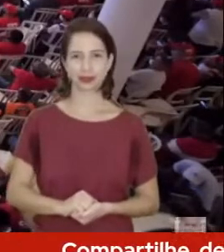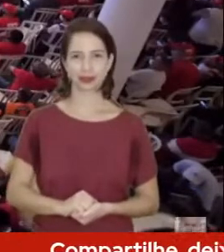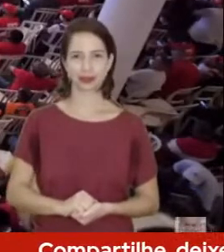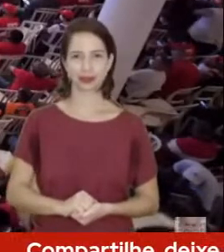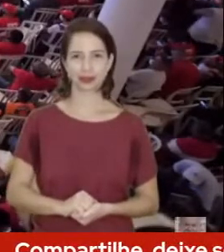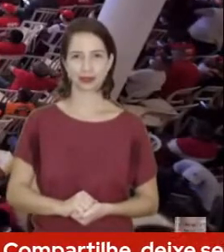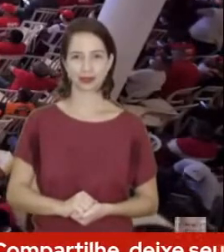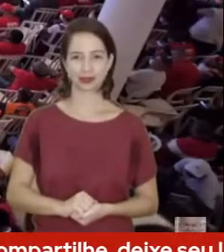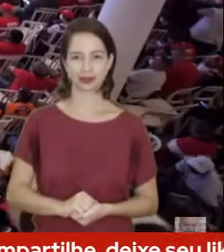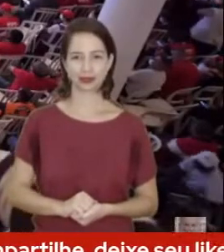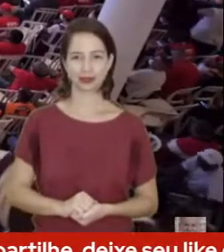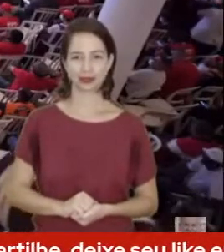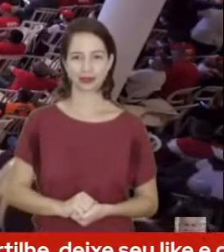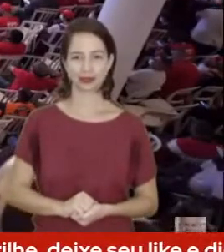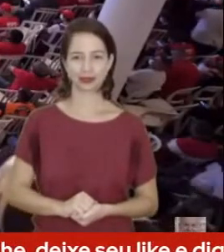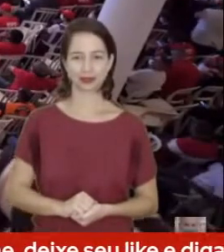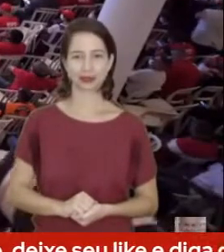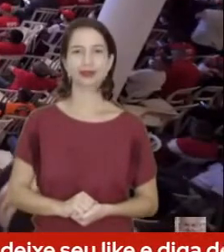Eu,